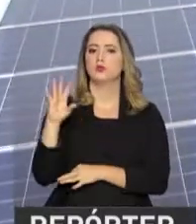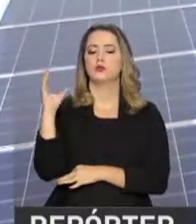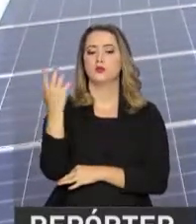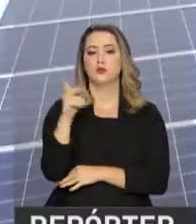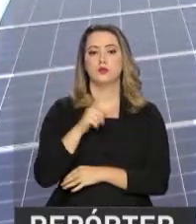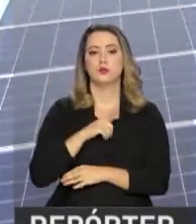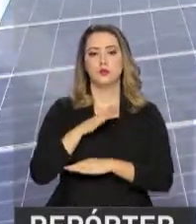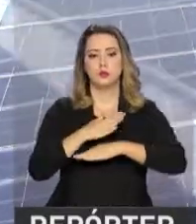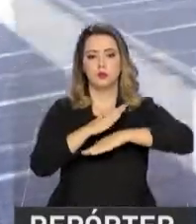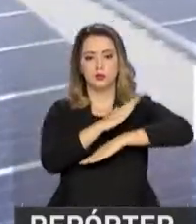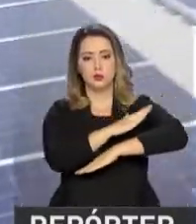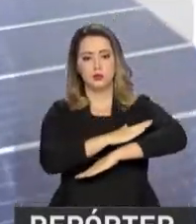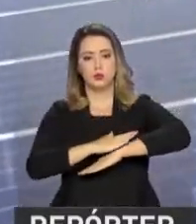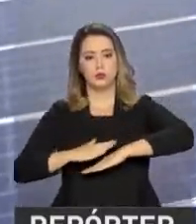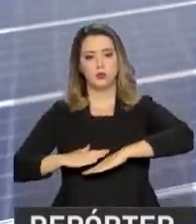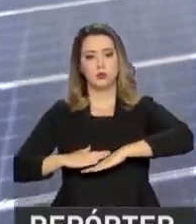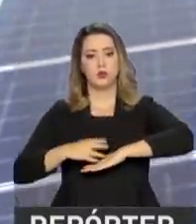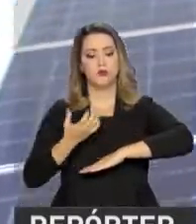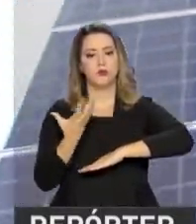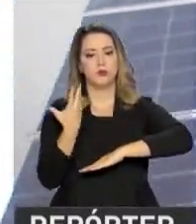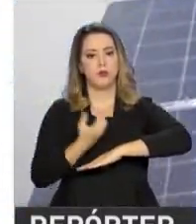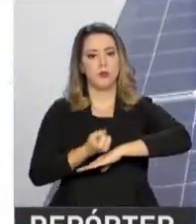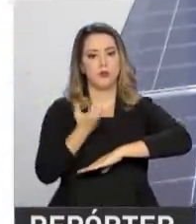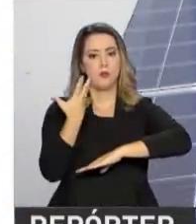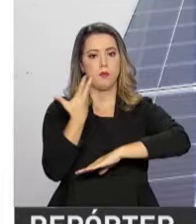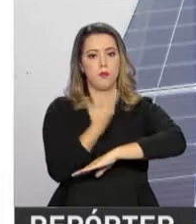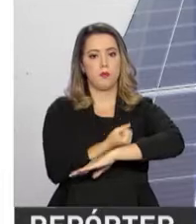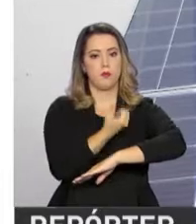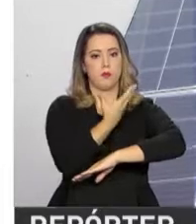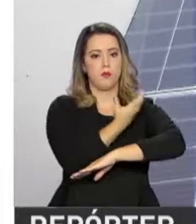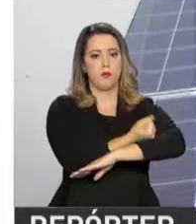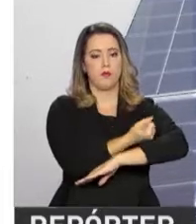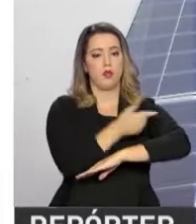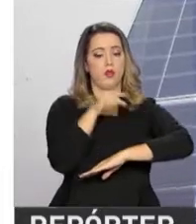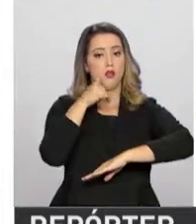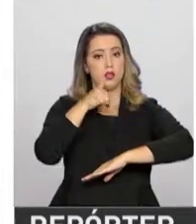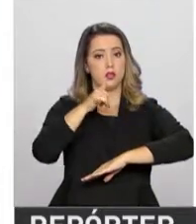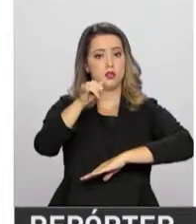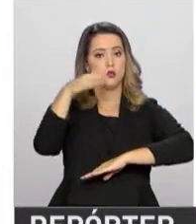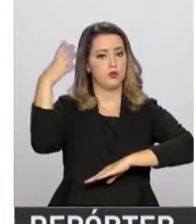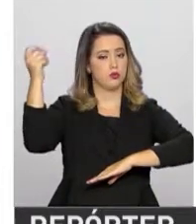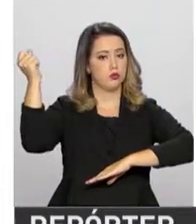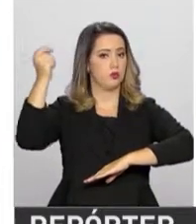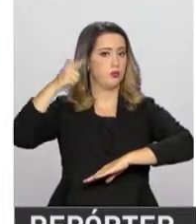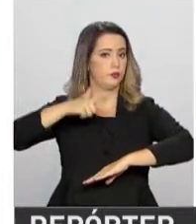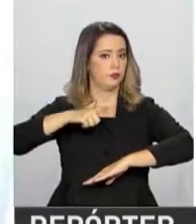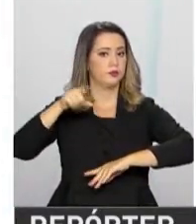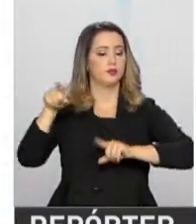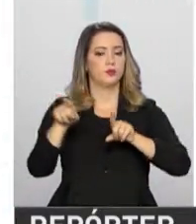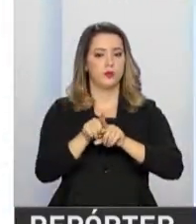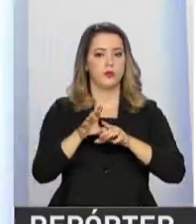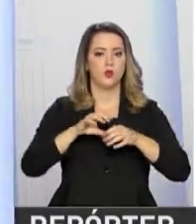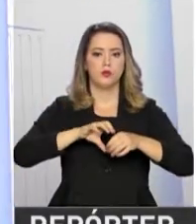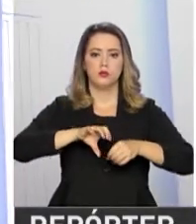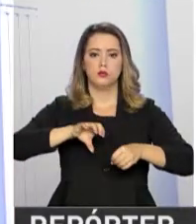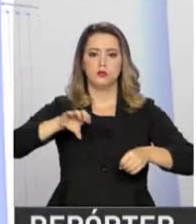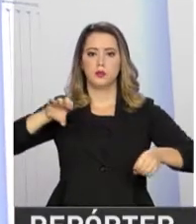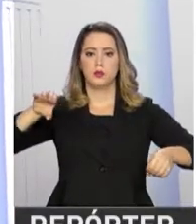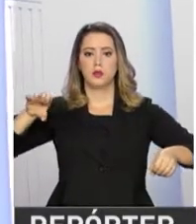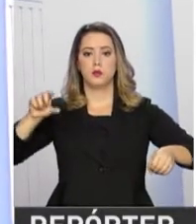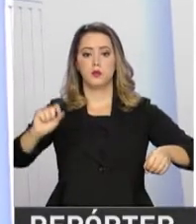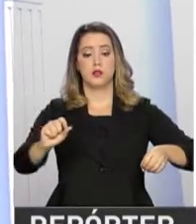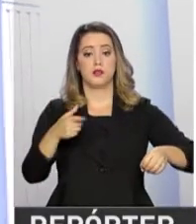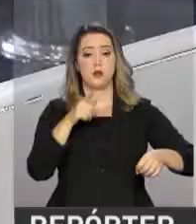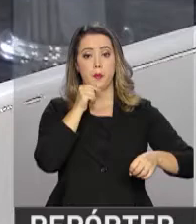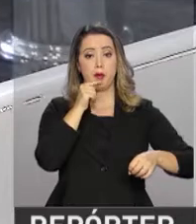instaladas placas fotovoltaicas para captação de energia solar tem também tubulações para captação de